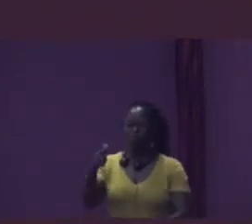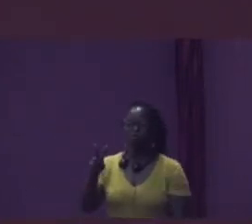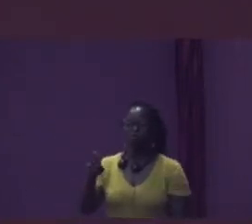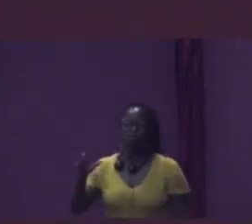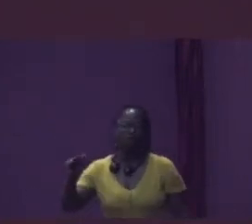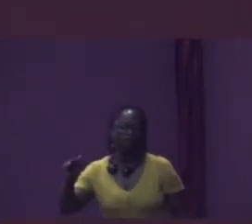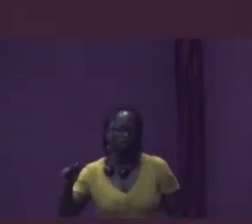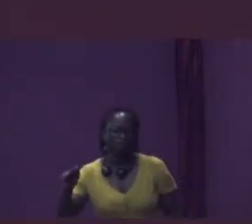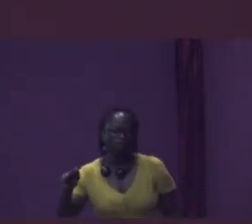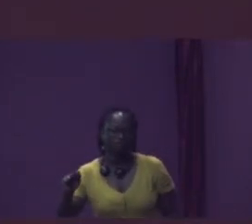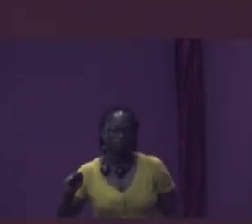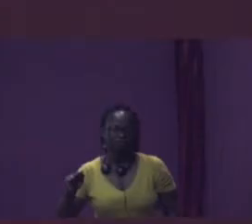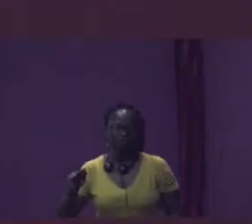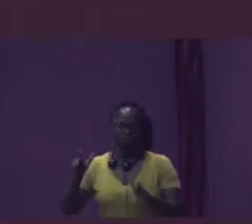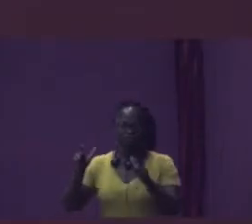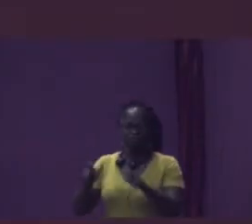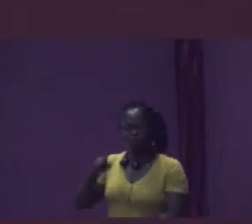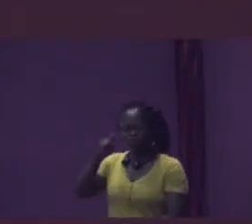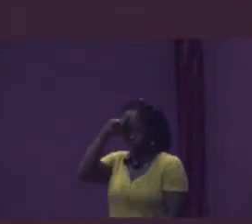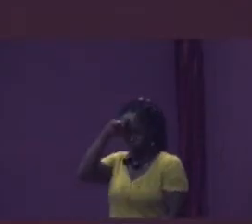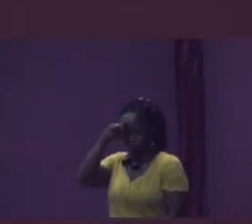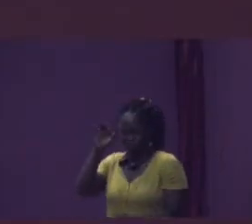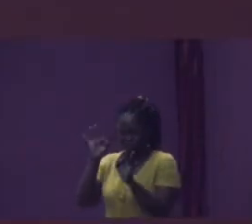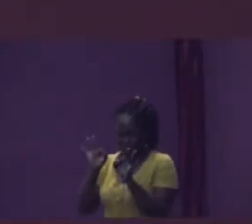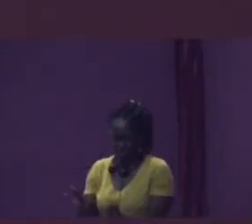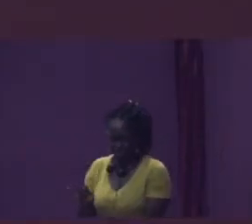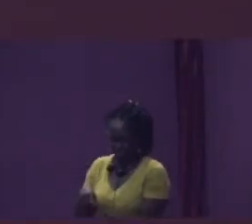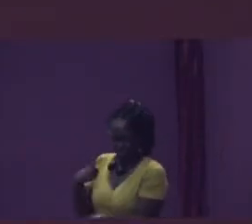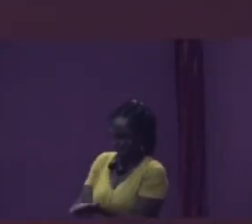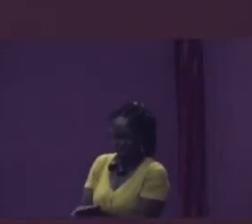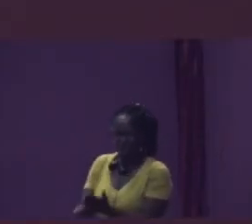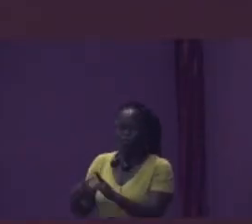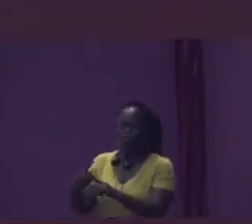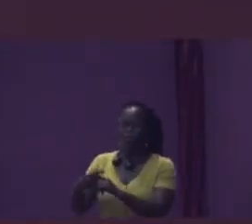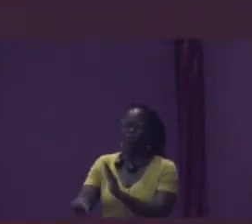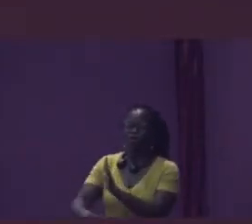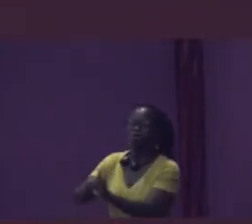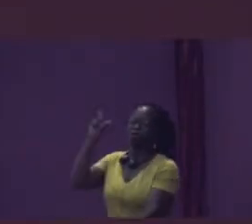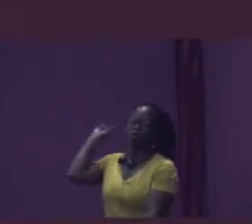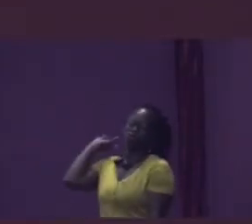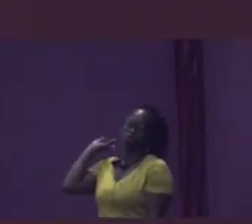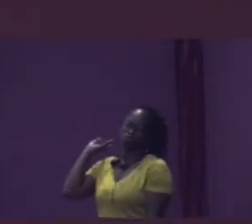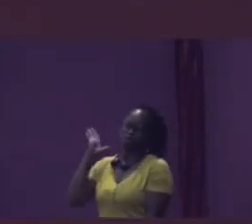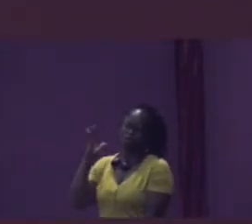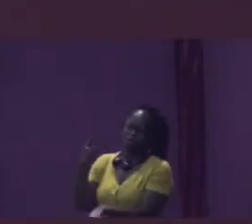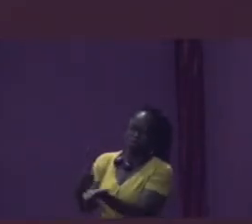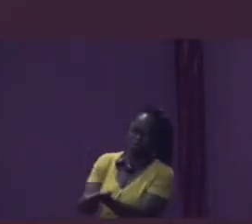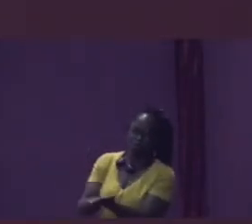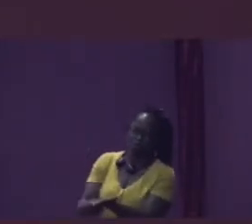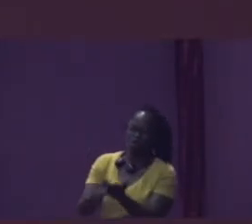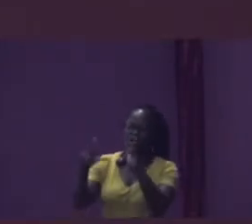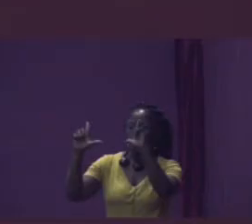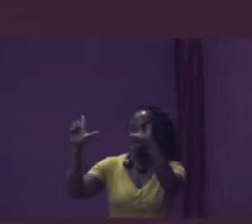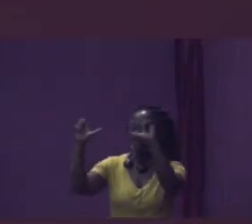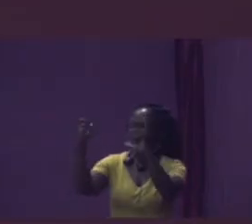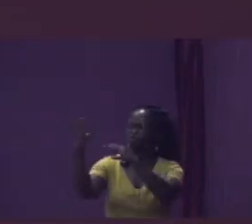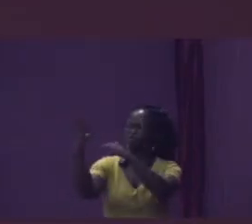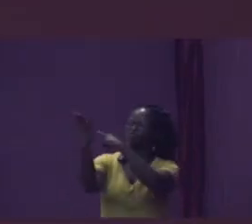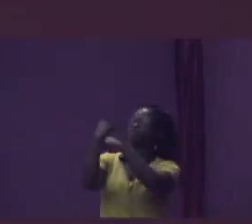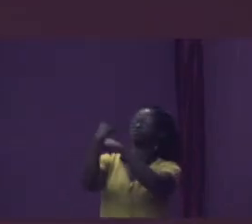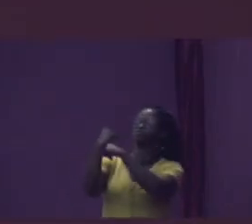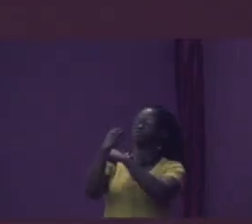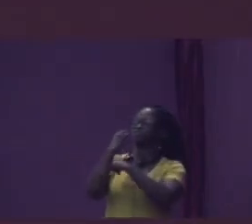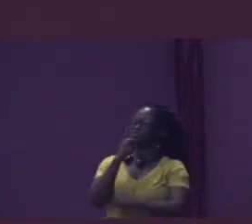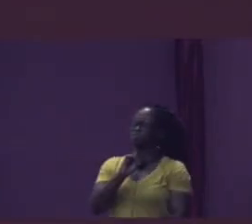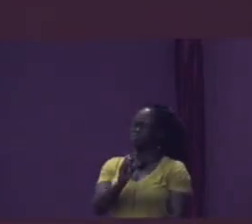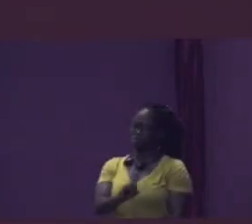na maternidade desejada, dada a frequência de agendamentos antecipados, de não sair bem na fotografia, de